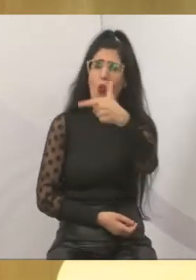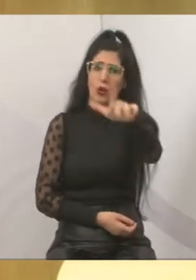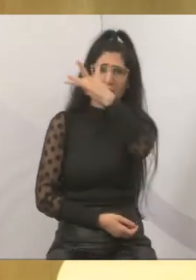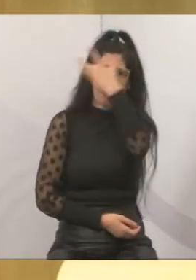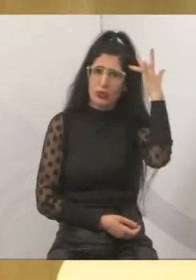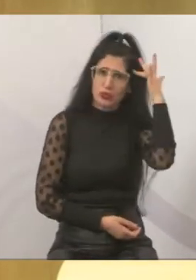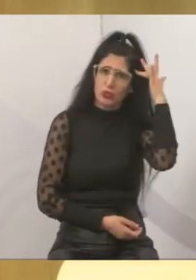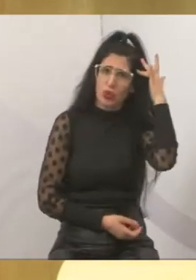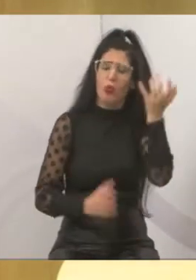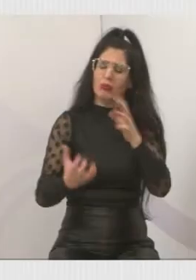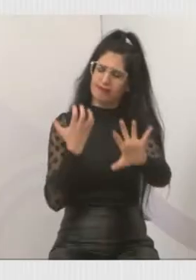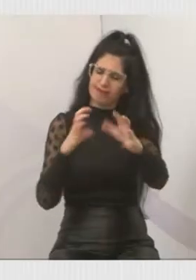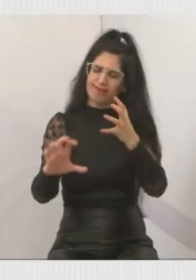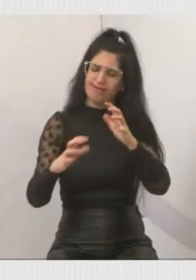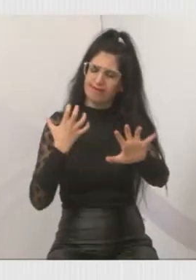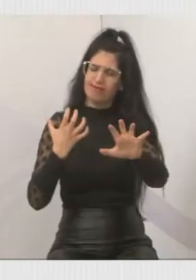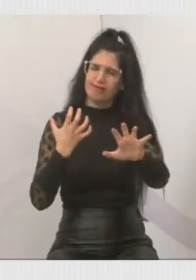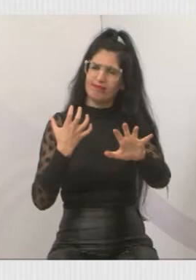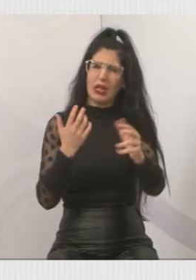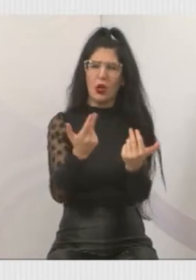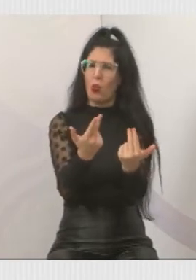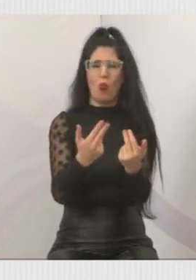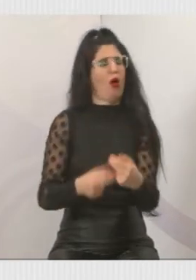Pode colocar o vídeo, por favor.